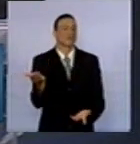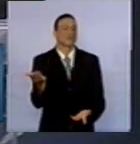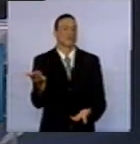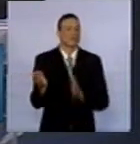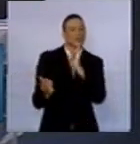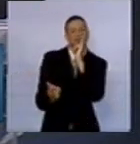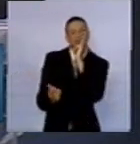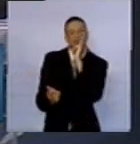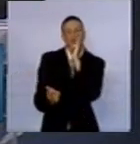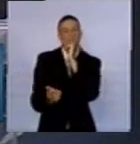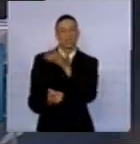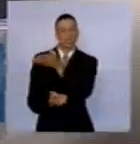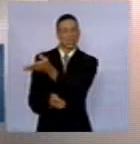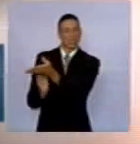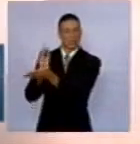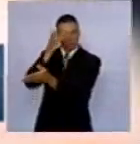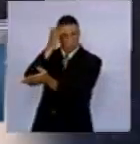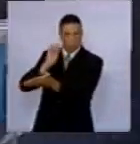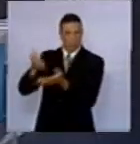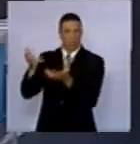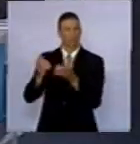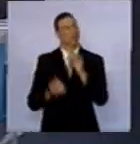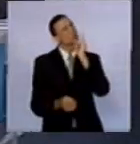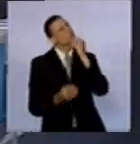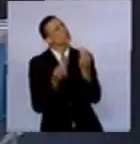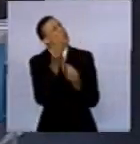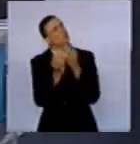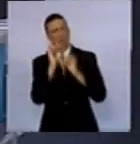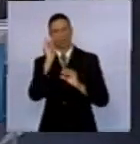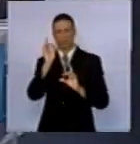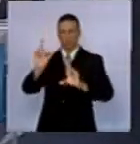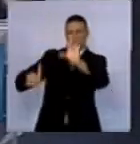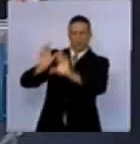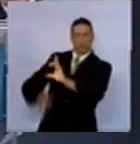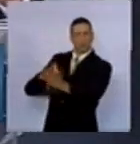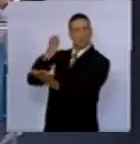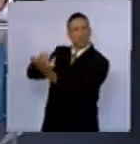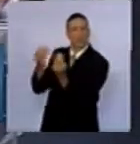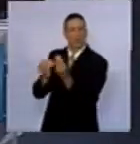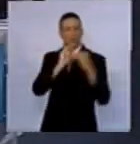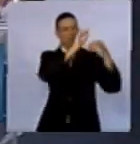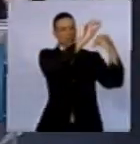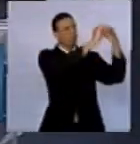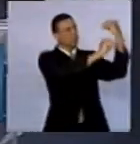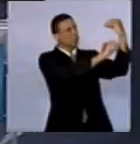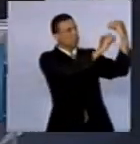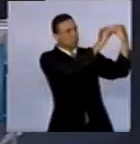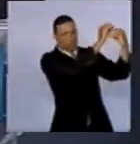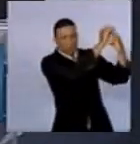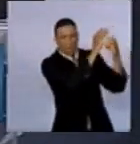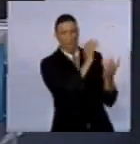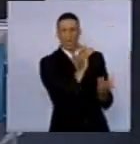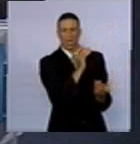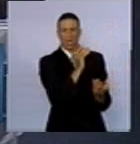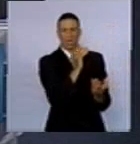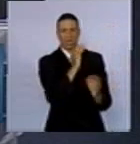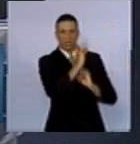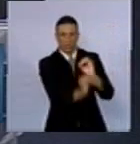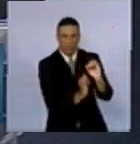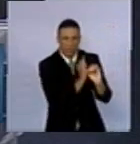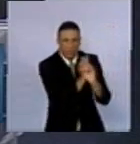se o serviço vem pelo ar se vem pelo cabo se vem é pelo satélite o que ele quer um serviço